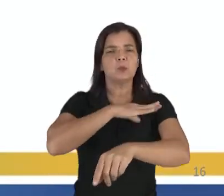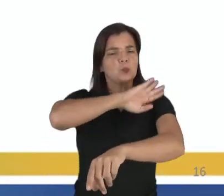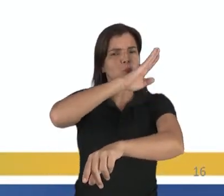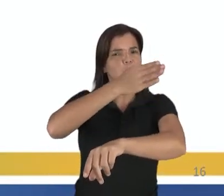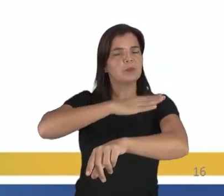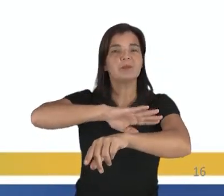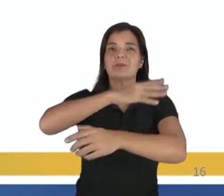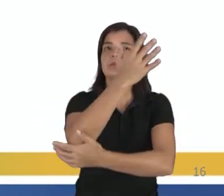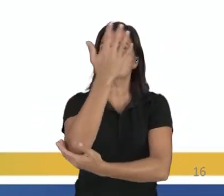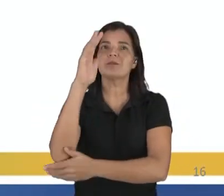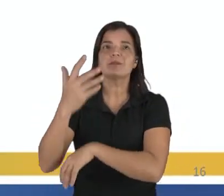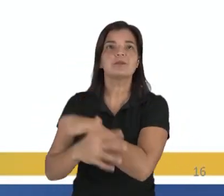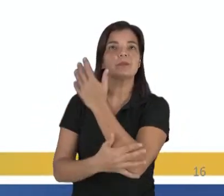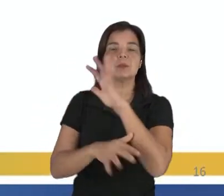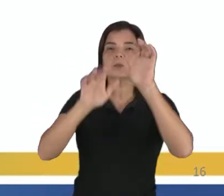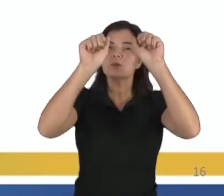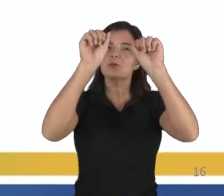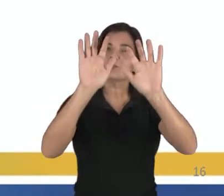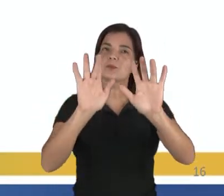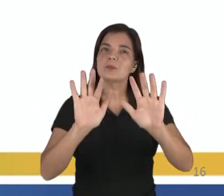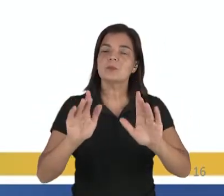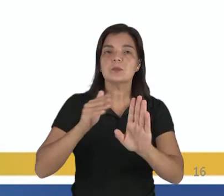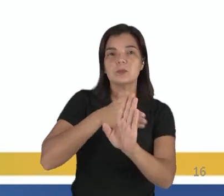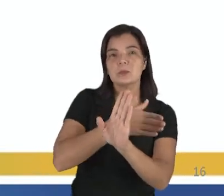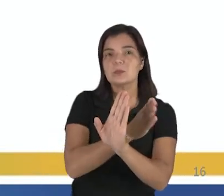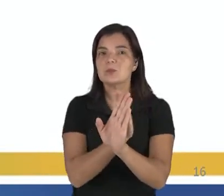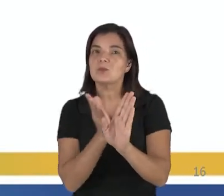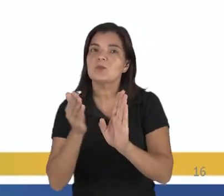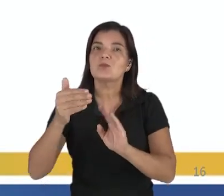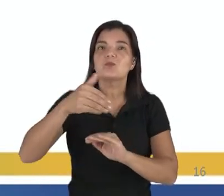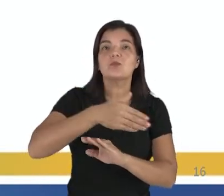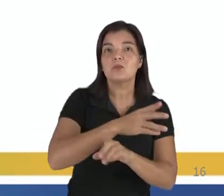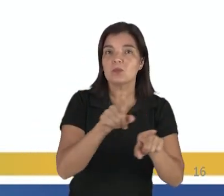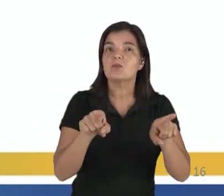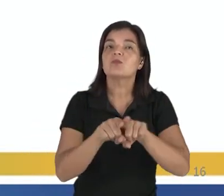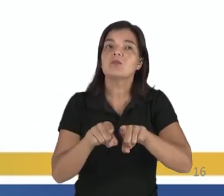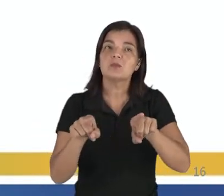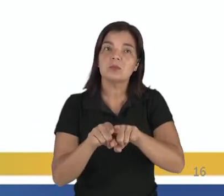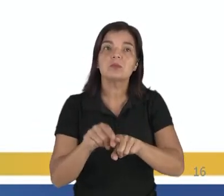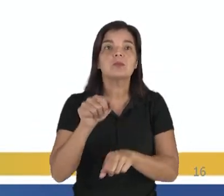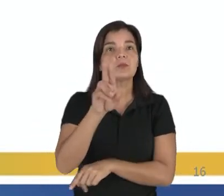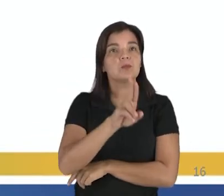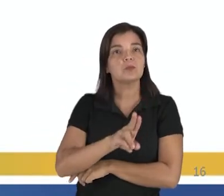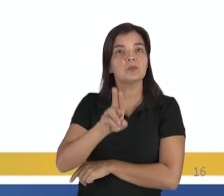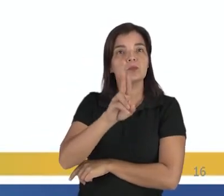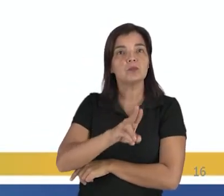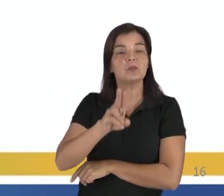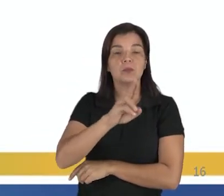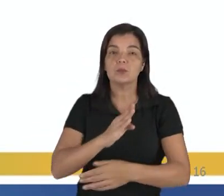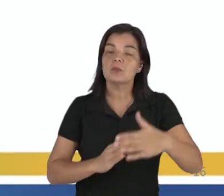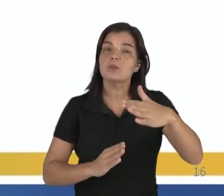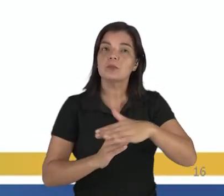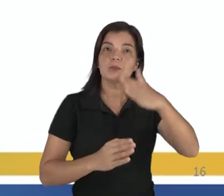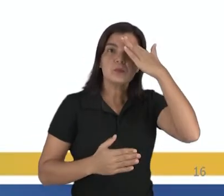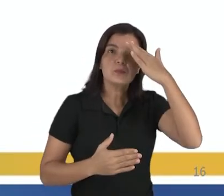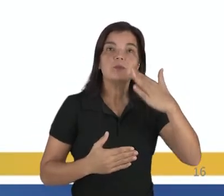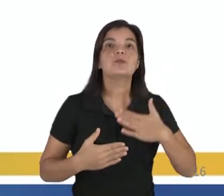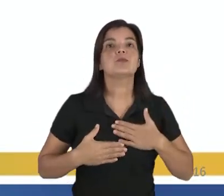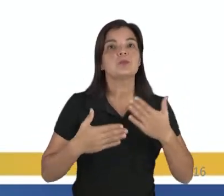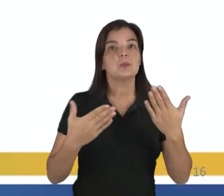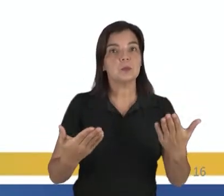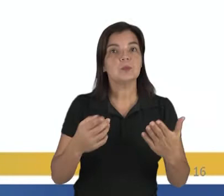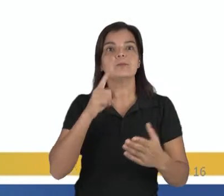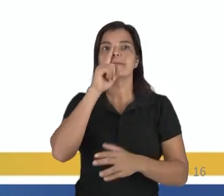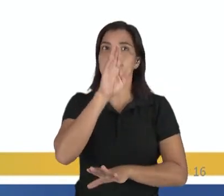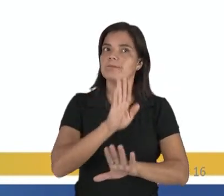declives, obstáculos naturais, neve e manobras aéreas fazem o esquiador utilizar seus limites